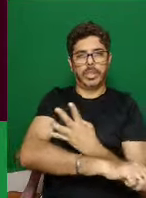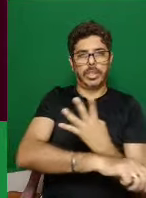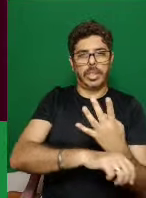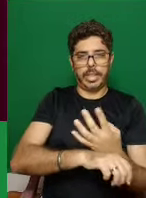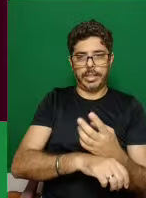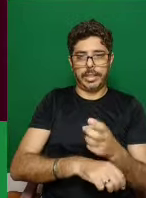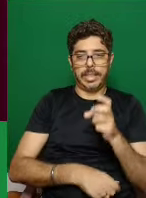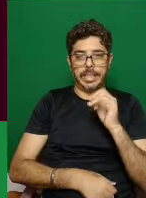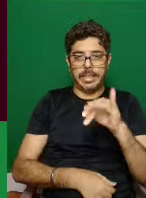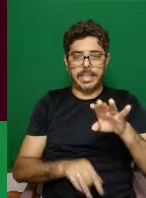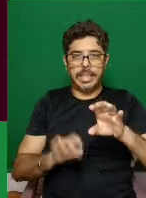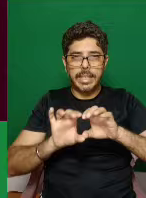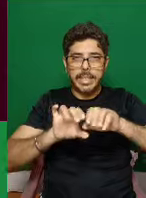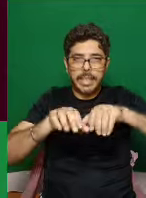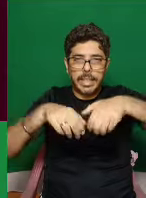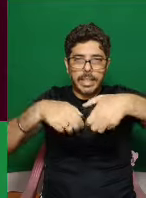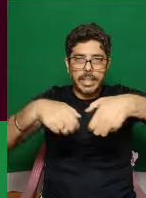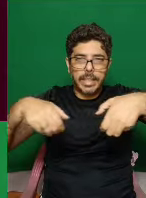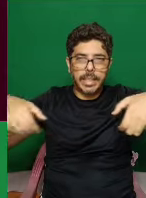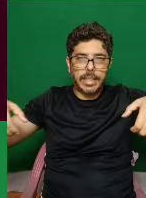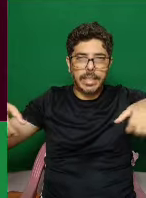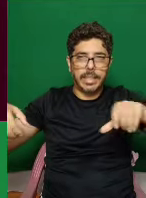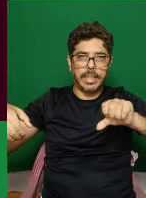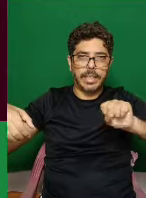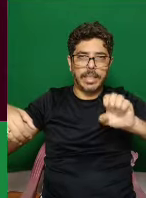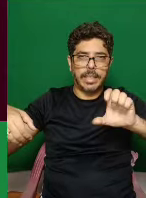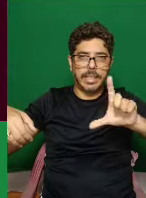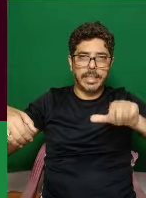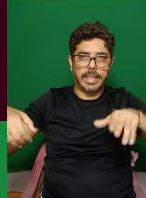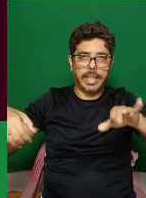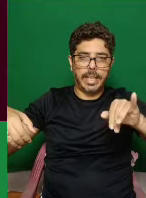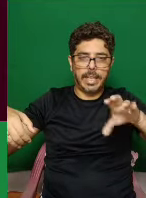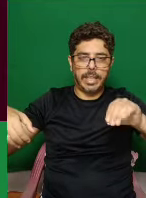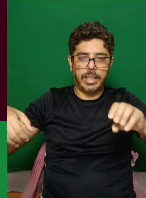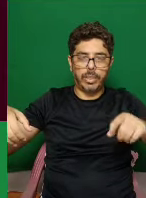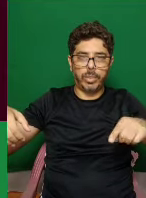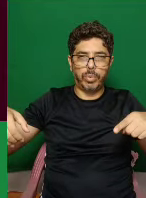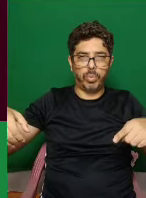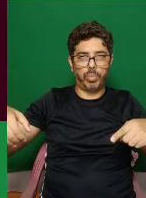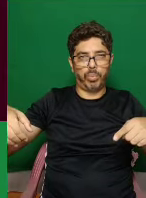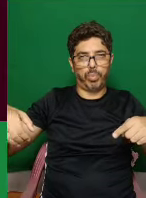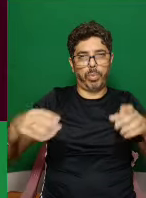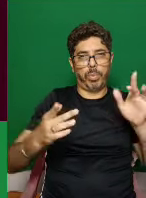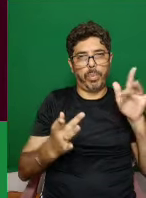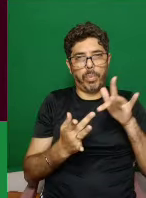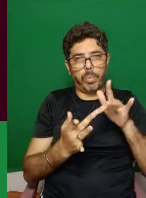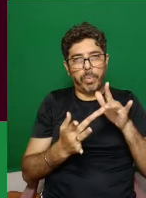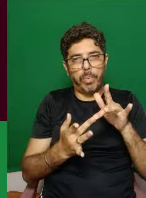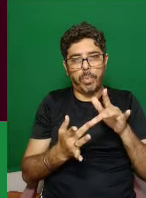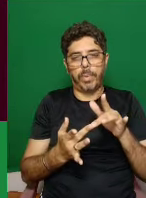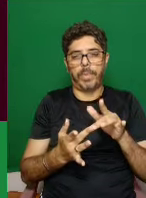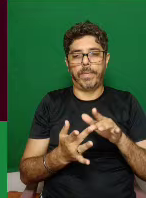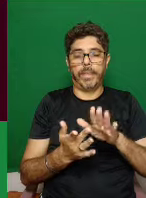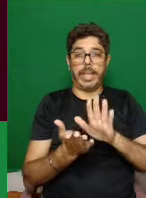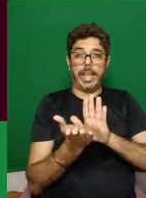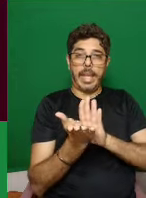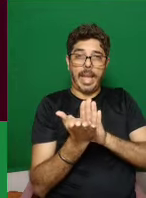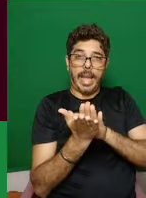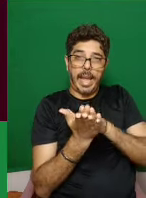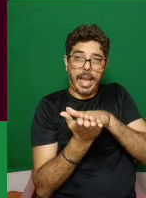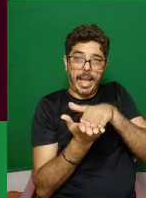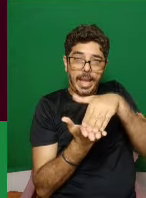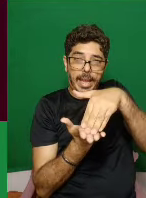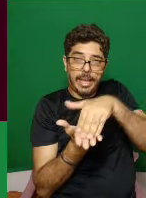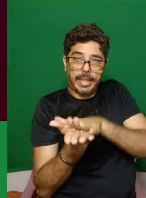uma placa revestida com uma fina camada de selênio é carregada uniformemente por indução. Depois, a imagem que vai